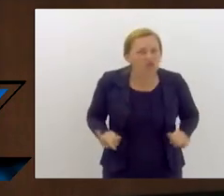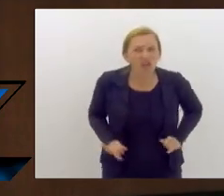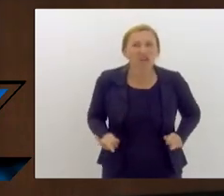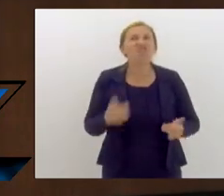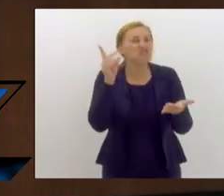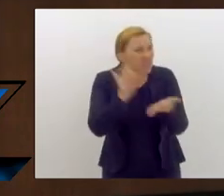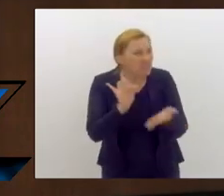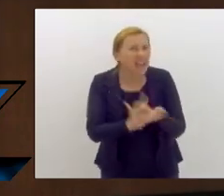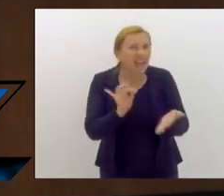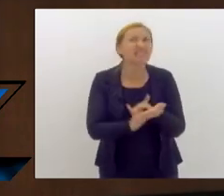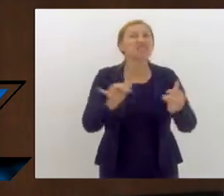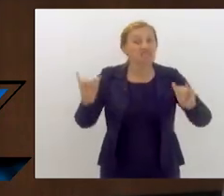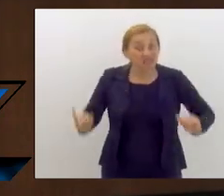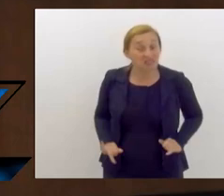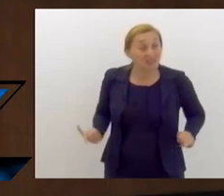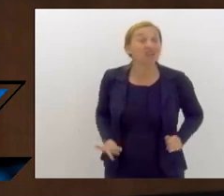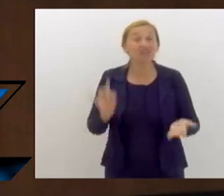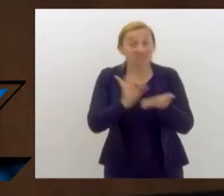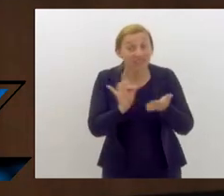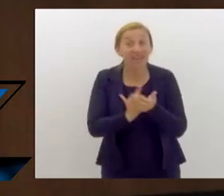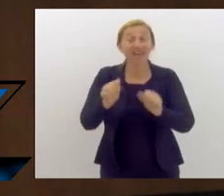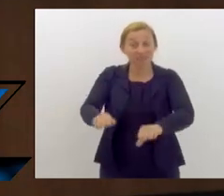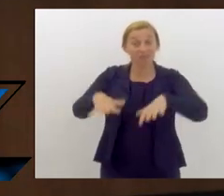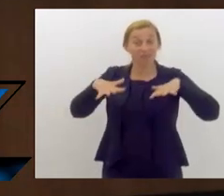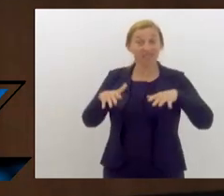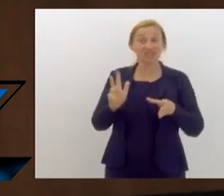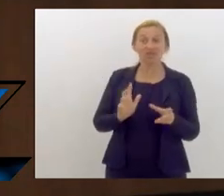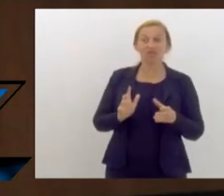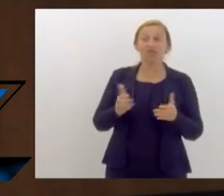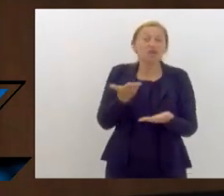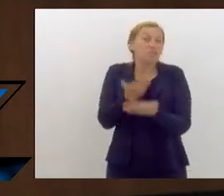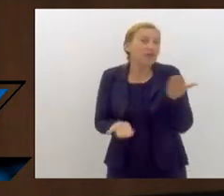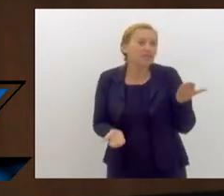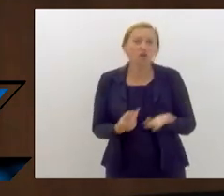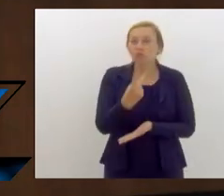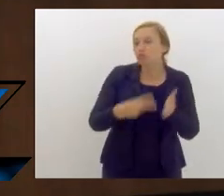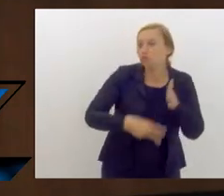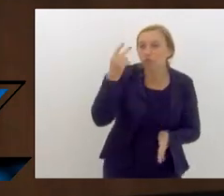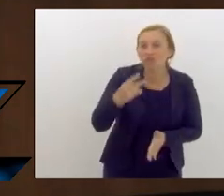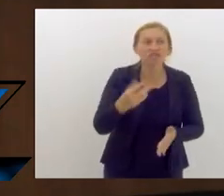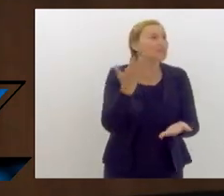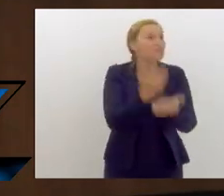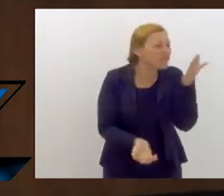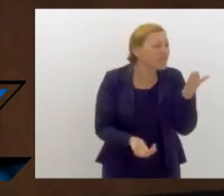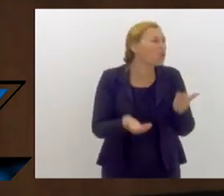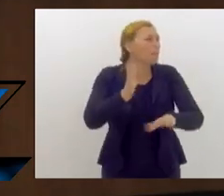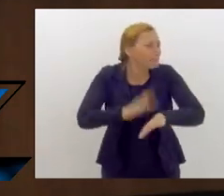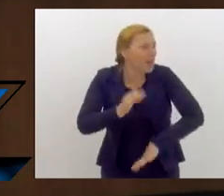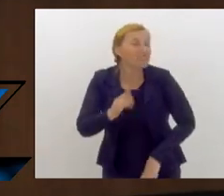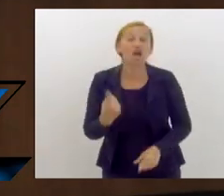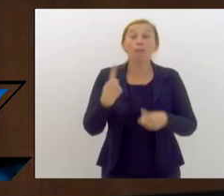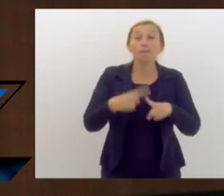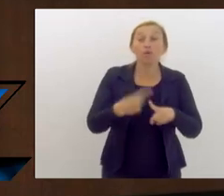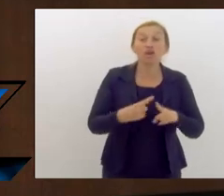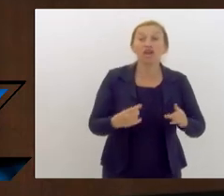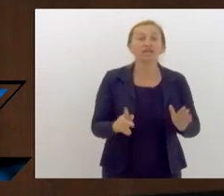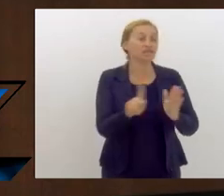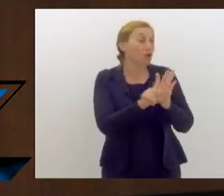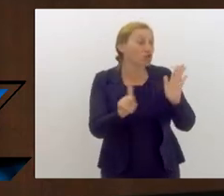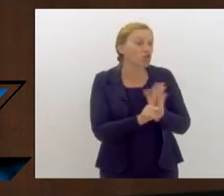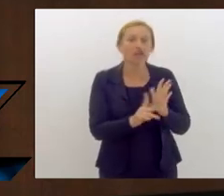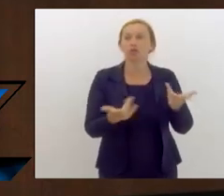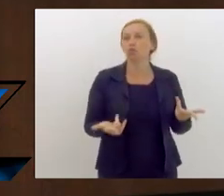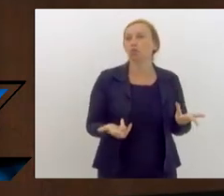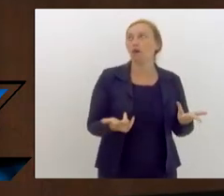uma surra nesse plenário foi para votação aberta e perderam as duas vezes e perderam porque esse projeto seja na forma